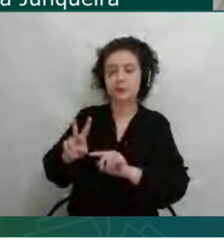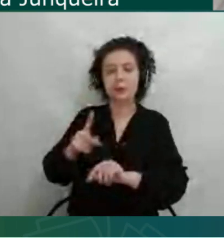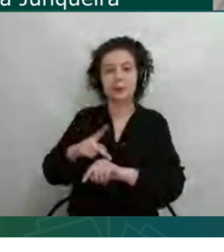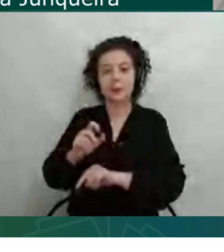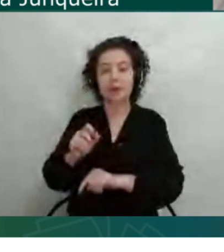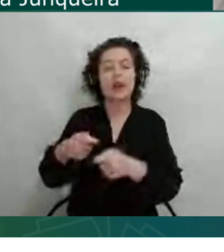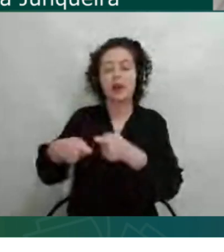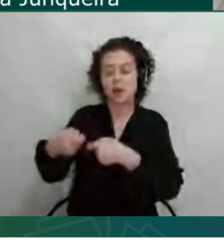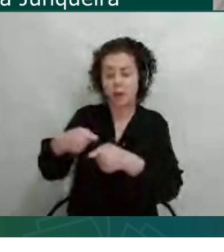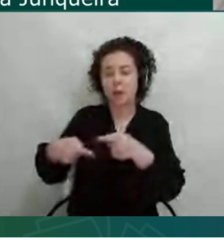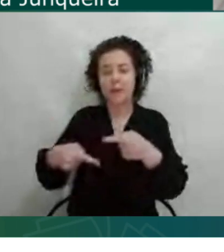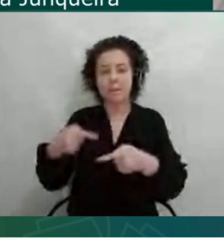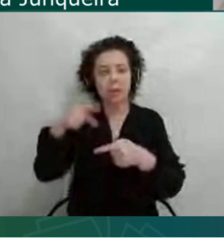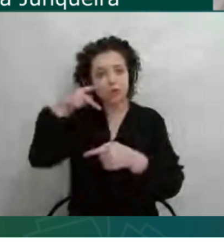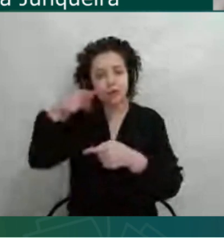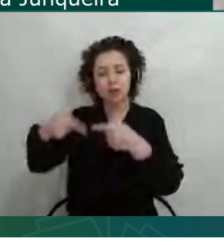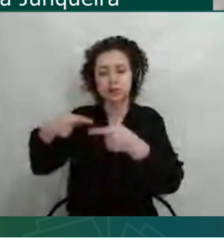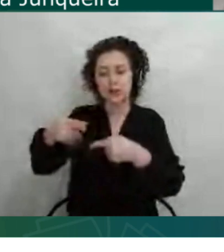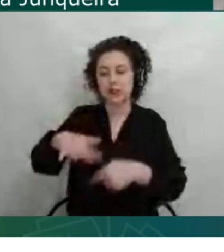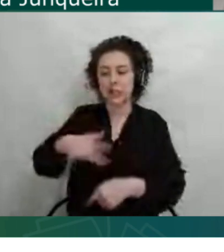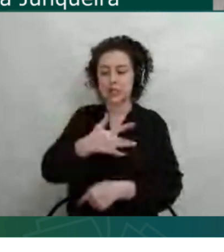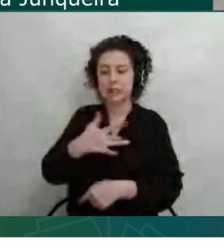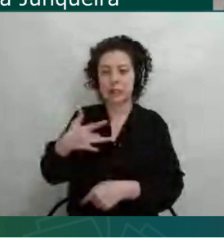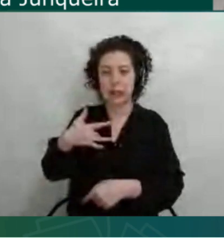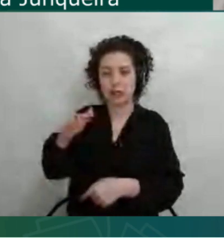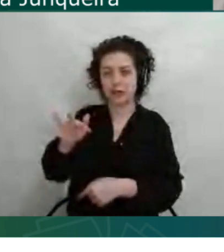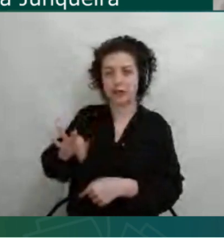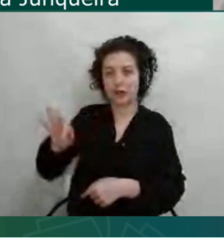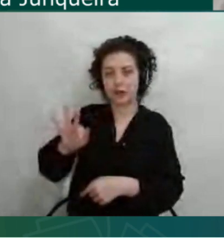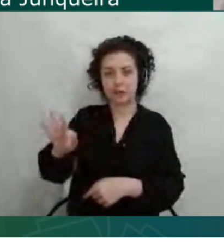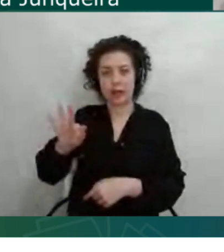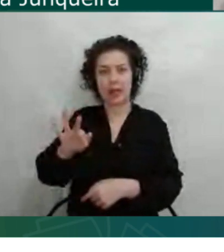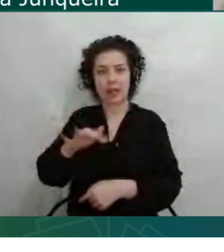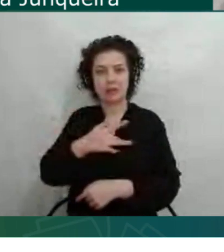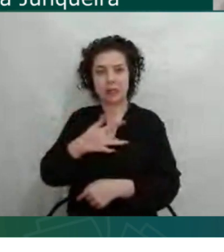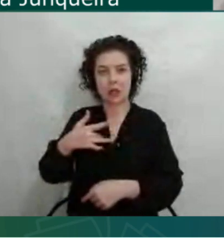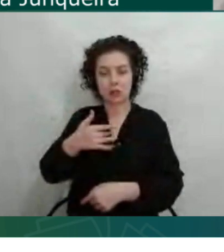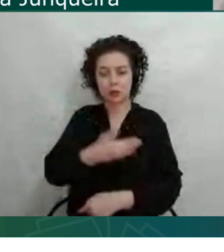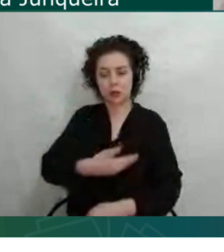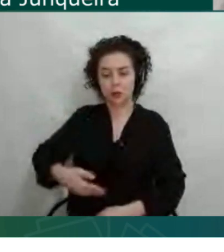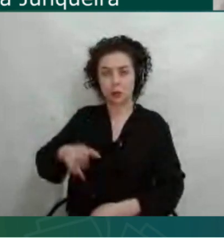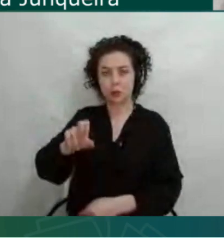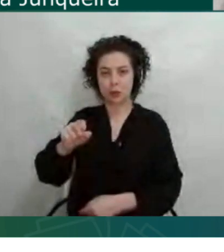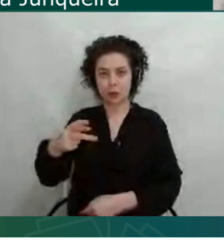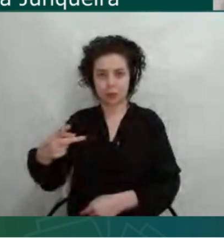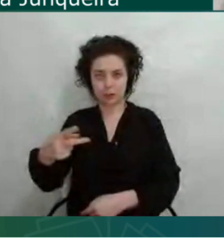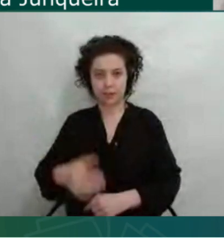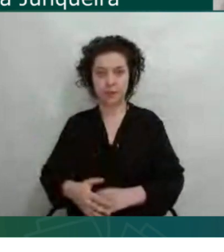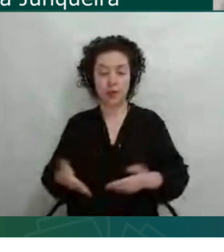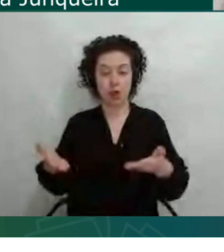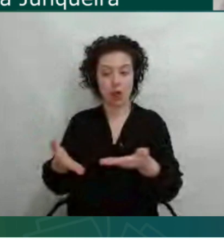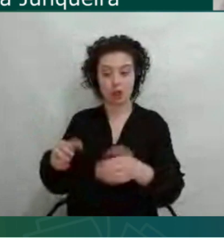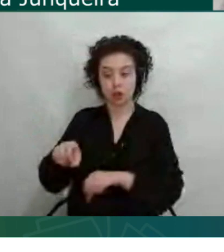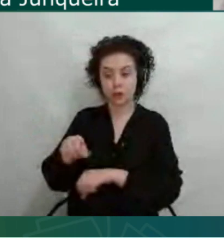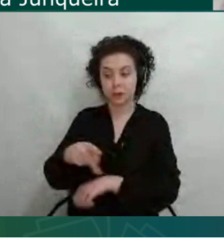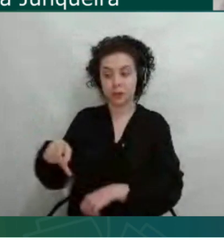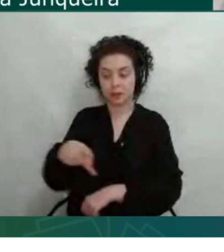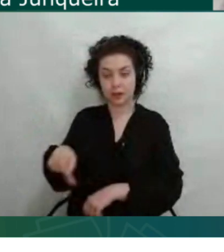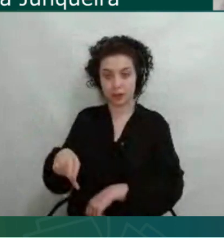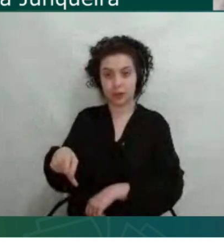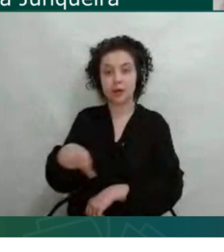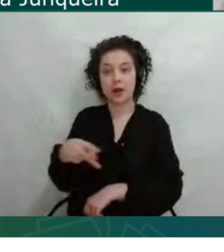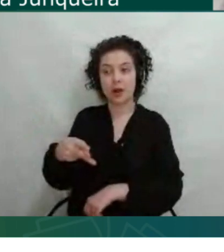política da saúde, né, pela Faculdade de Saúde Pública da USP, e atualmente é professora